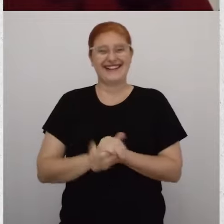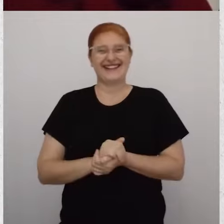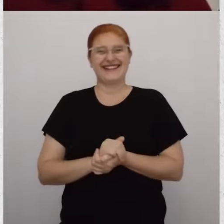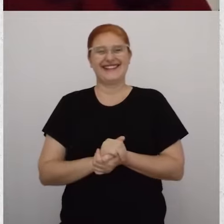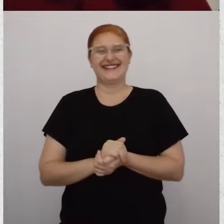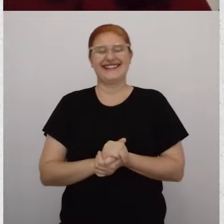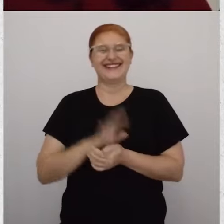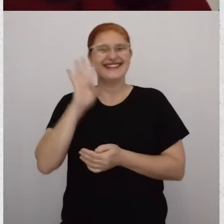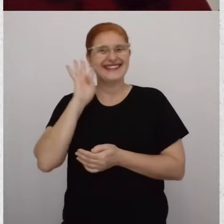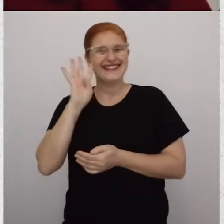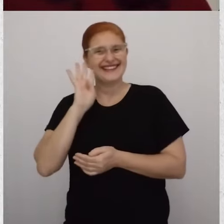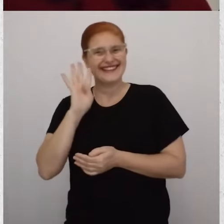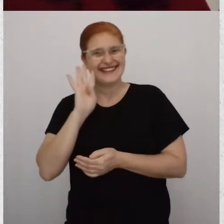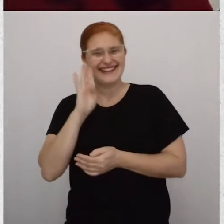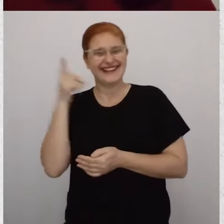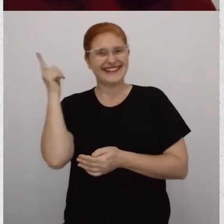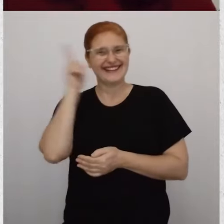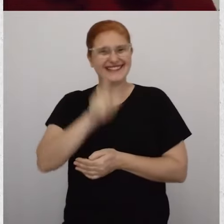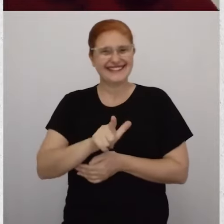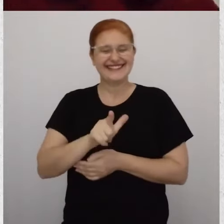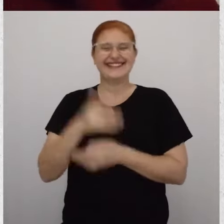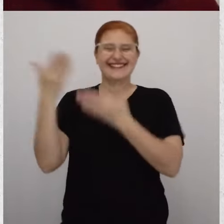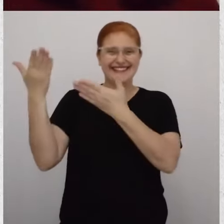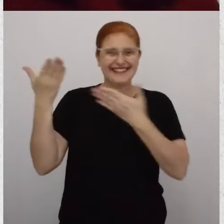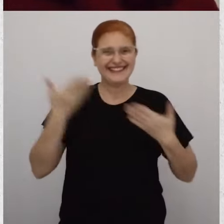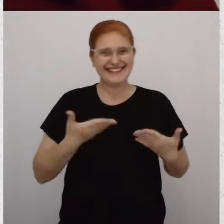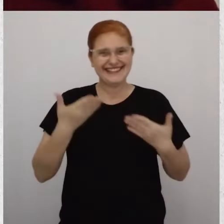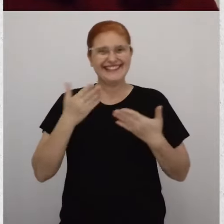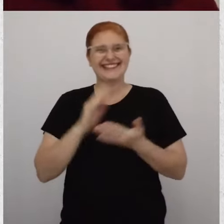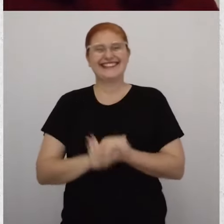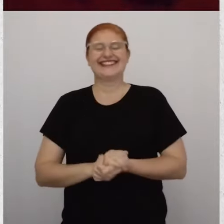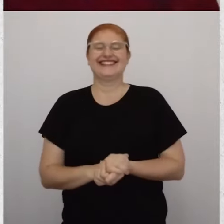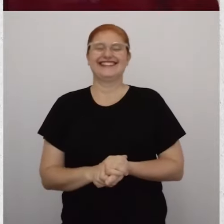Muito bem, Sofia, entrou. Bem-vinda.